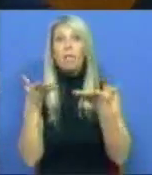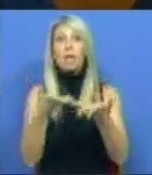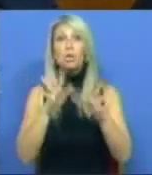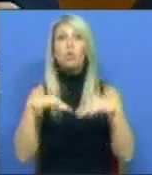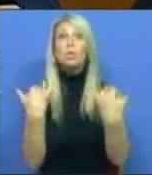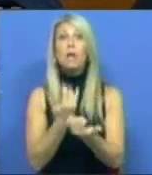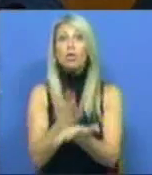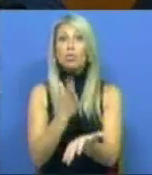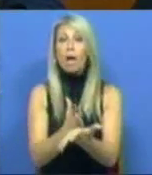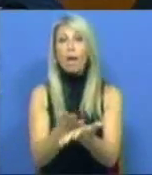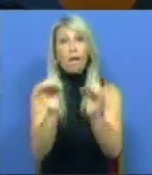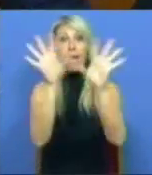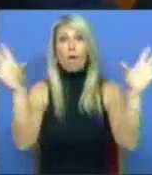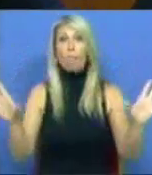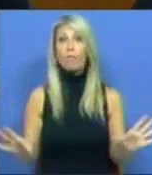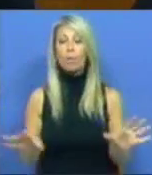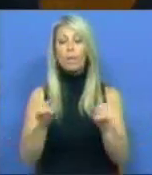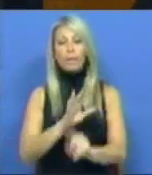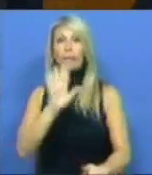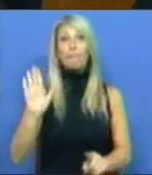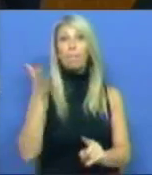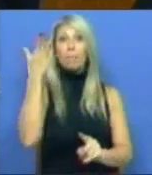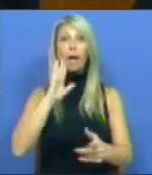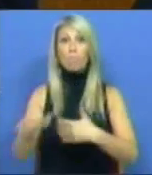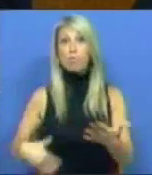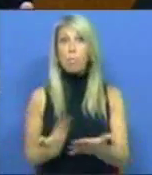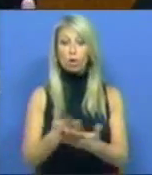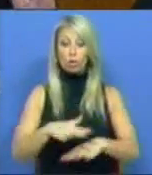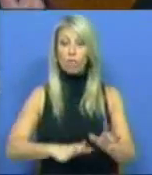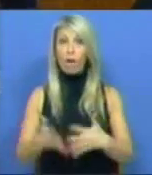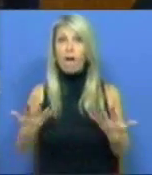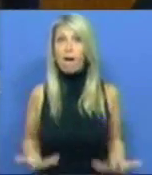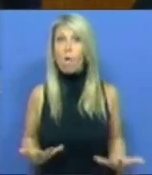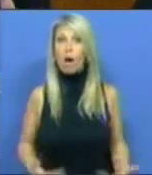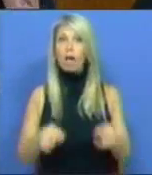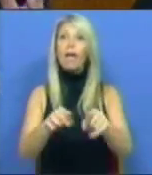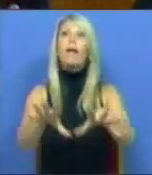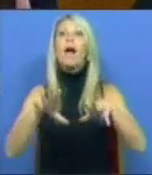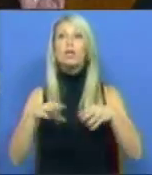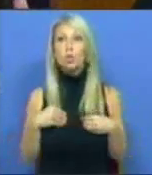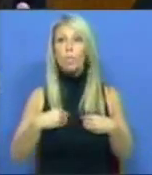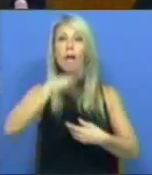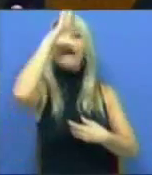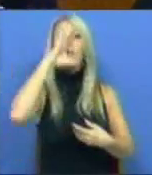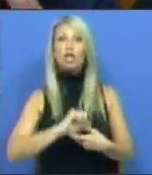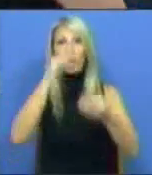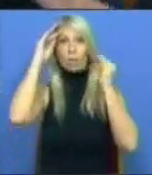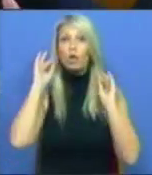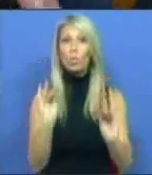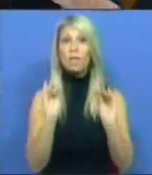é óbvio. E, portanto, Sra. Ministra, a primeira proposta que eu lhe faço desde já é exatamente que assuma que o Ministério da